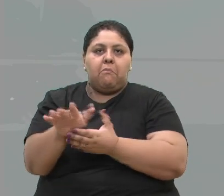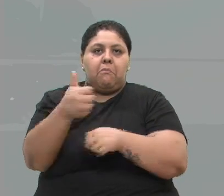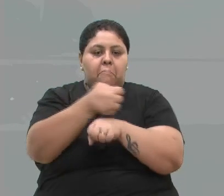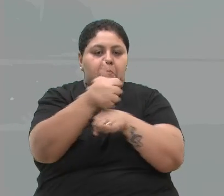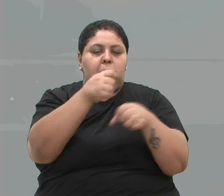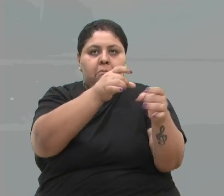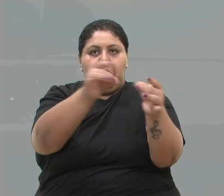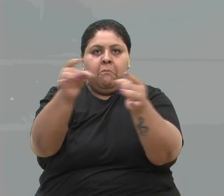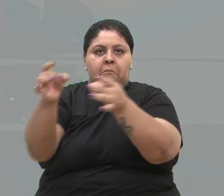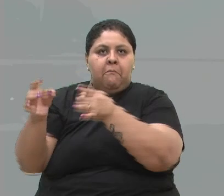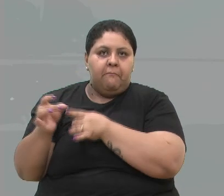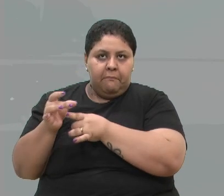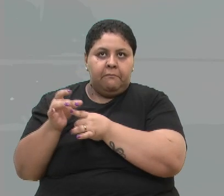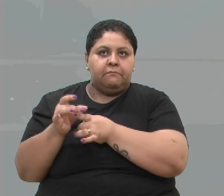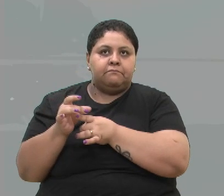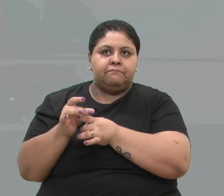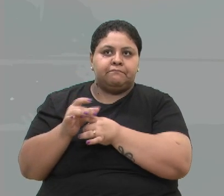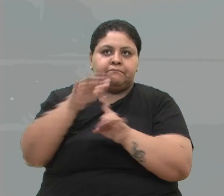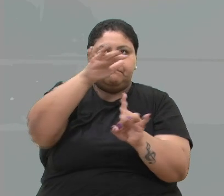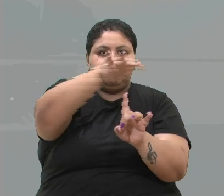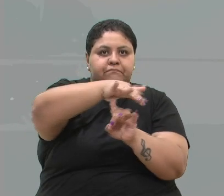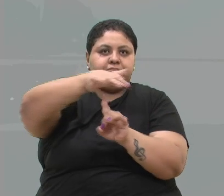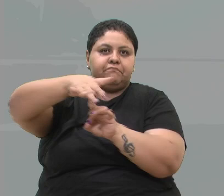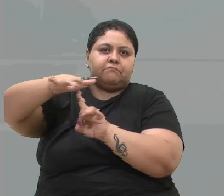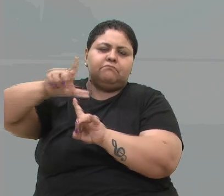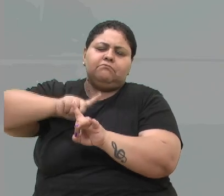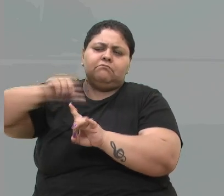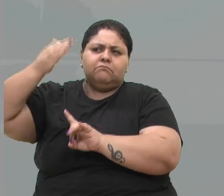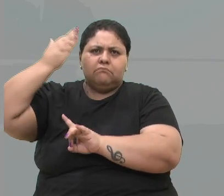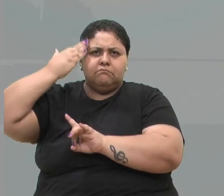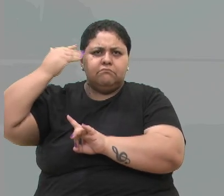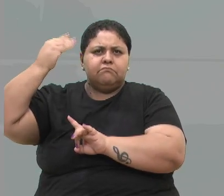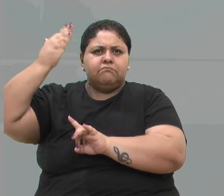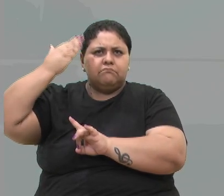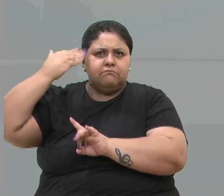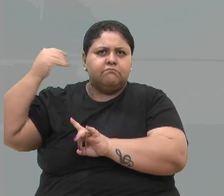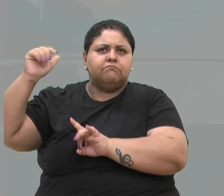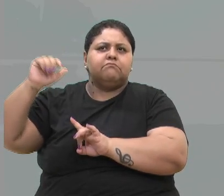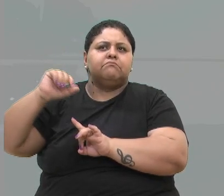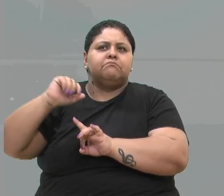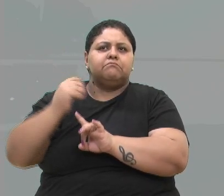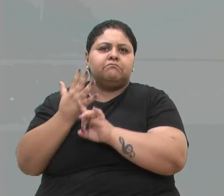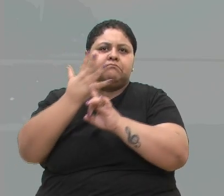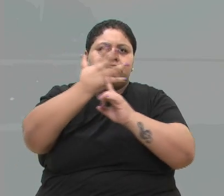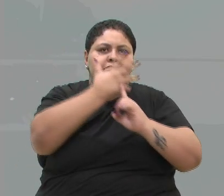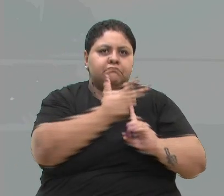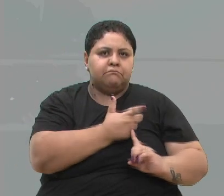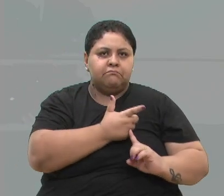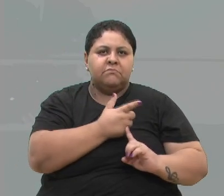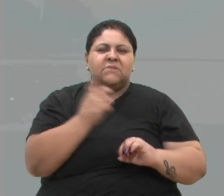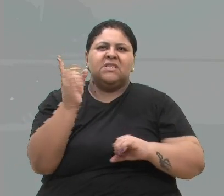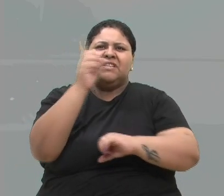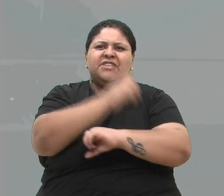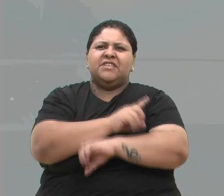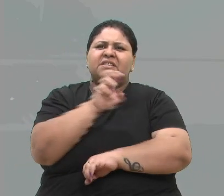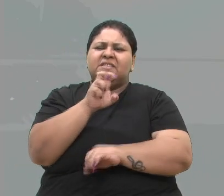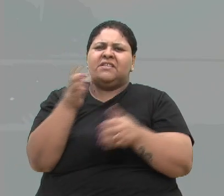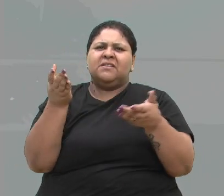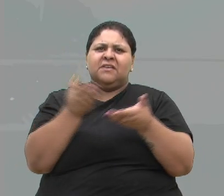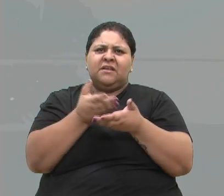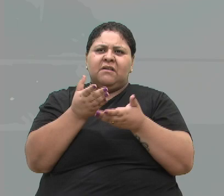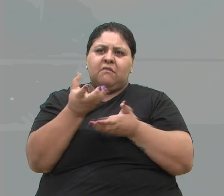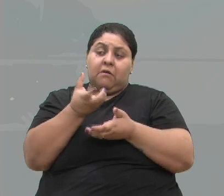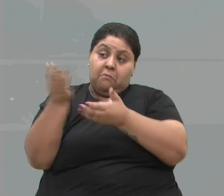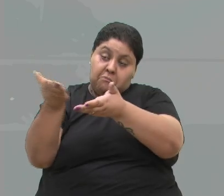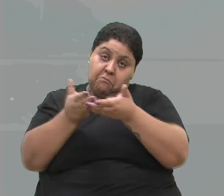expositores colocam nas suas tendas, e também tem um sucesso na parte artística. E dia 5 agora, quero deixar o